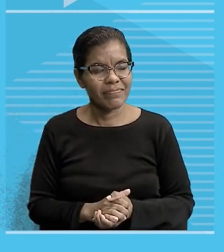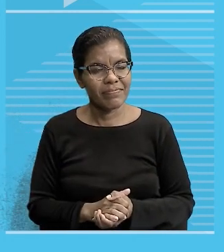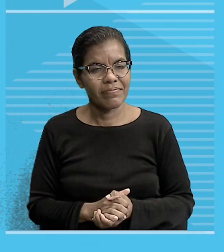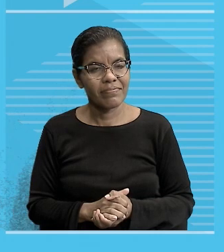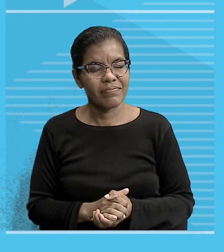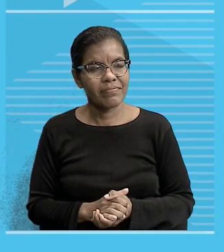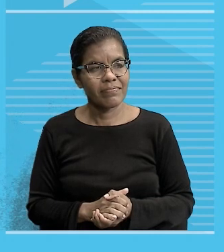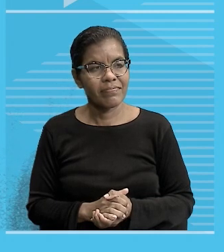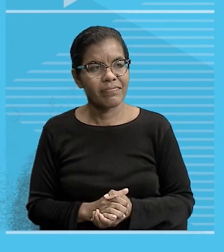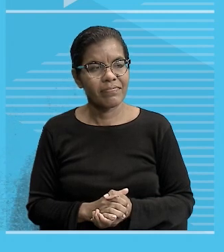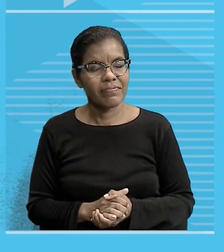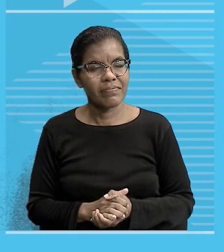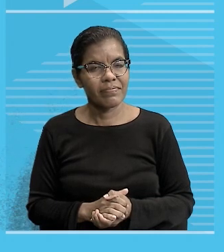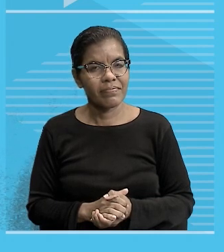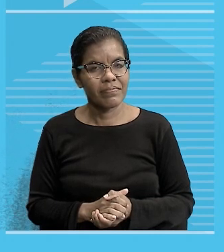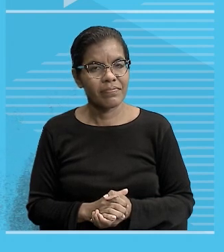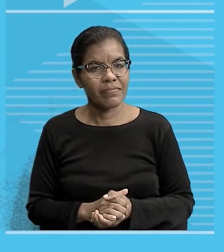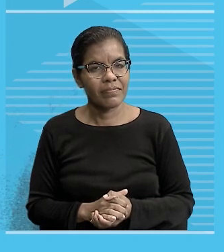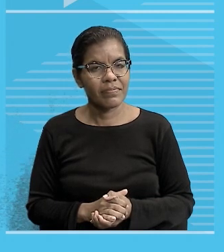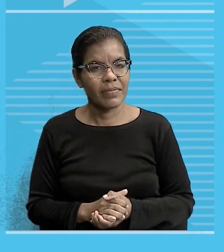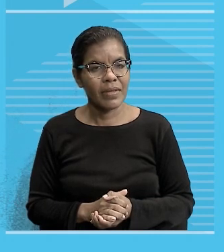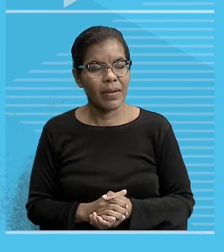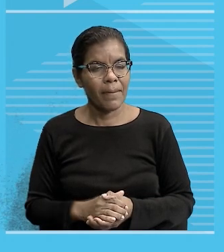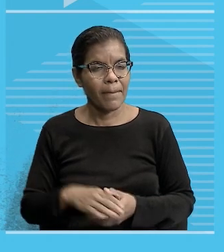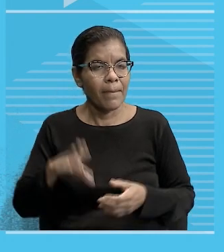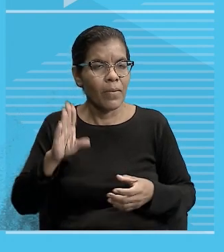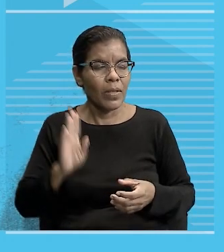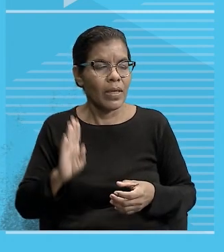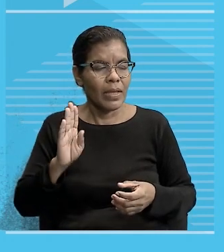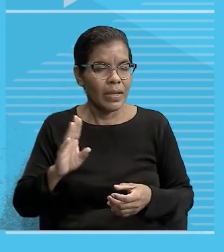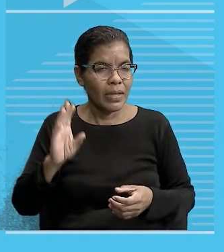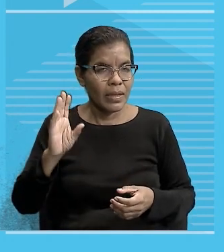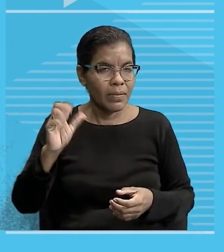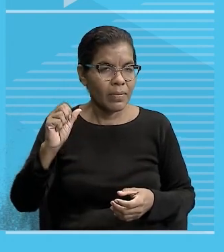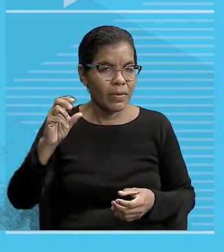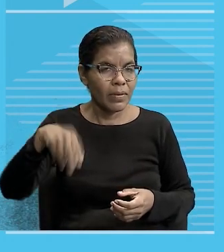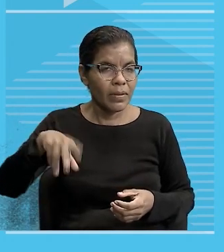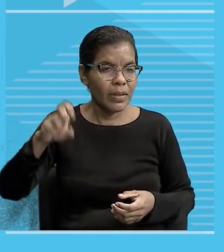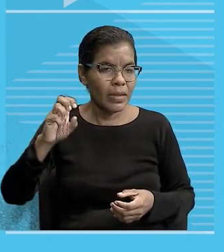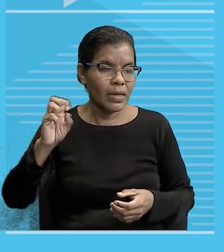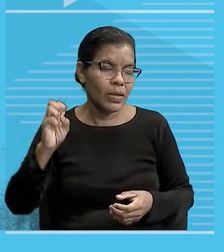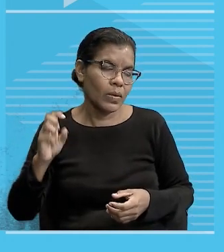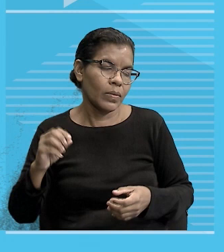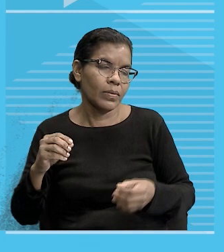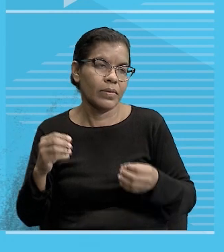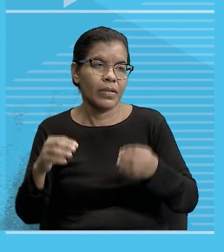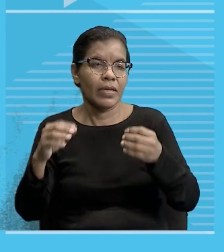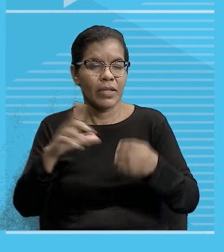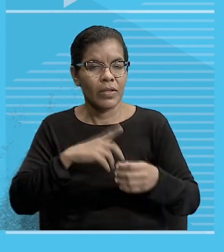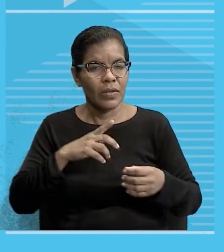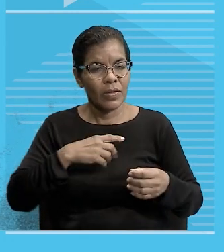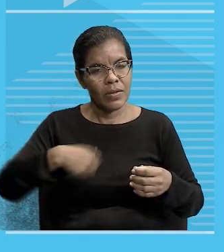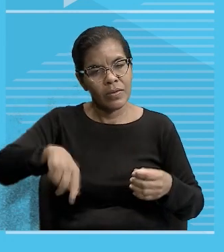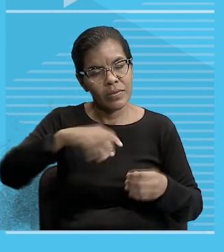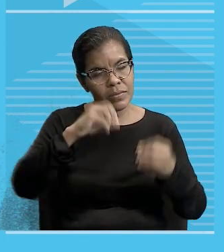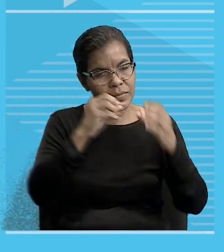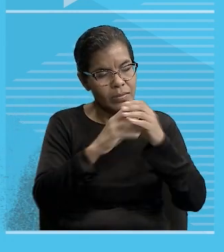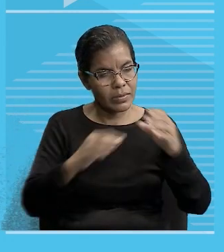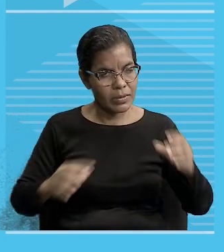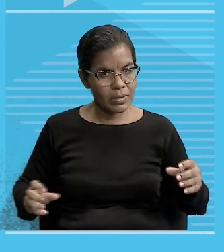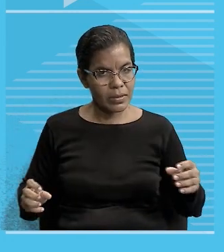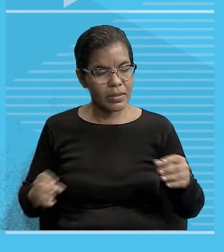Persona selfie é um bonequinho onde eu tenho todas as características e dizer olha empresas que estão